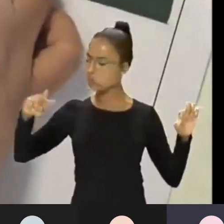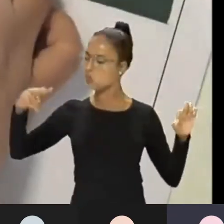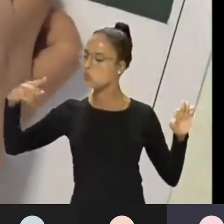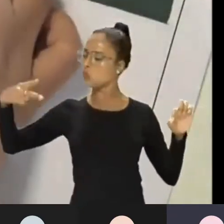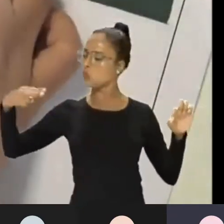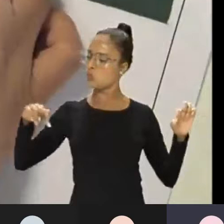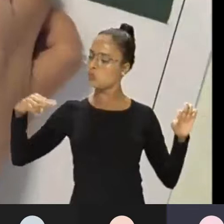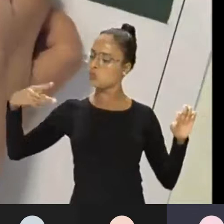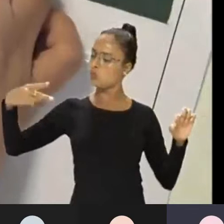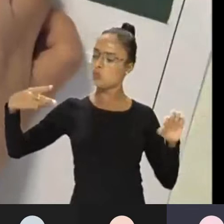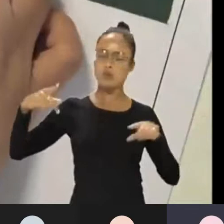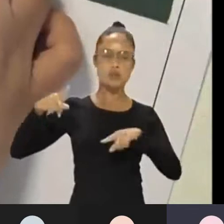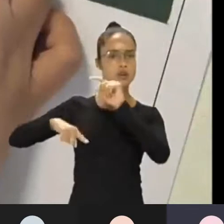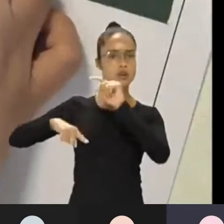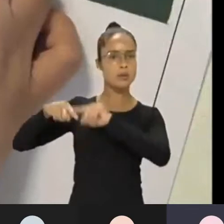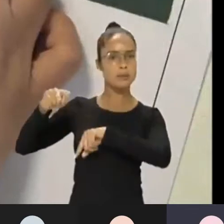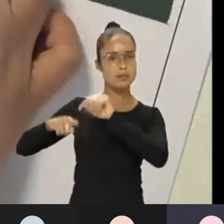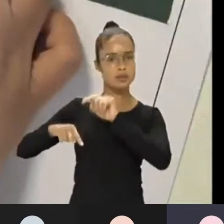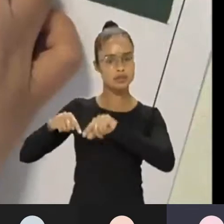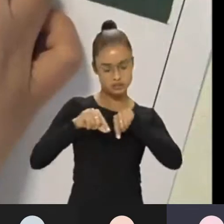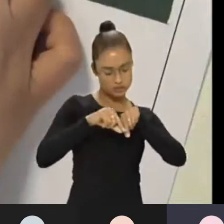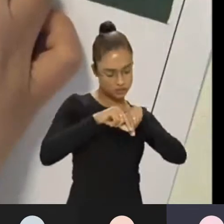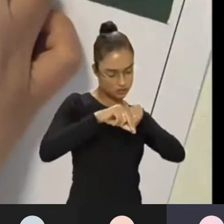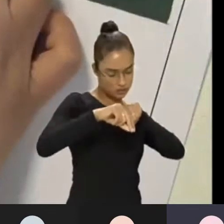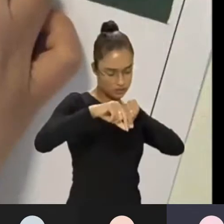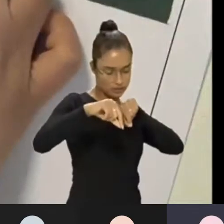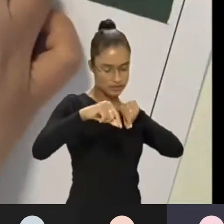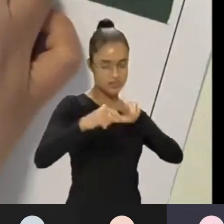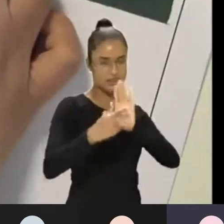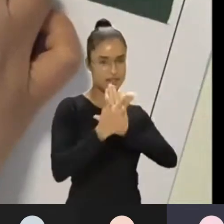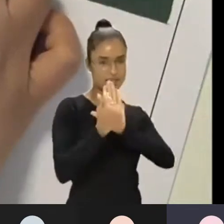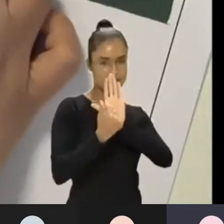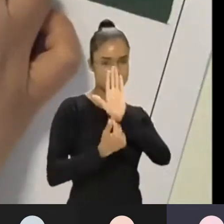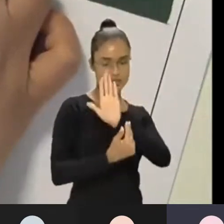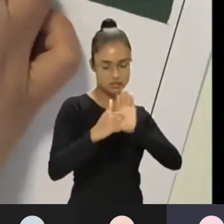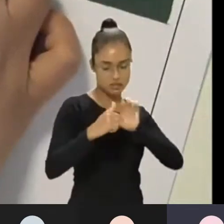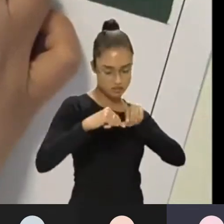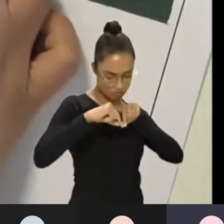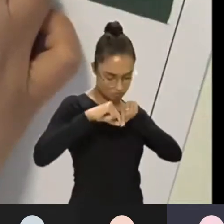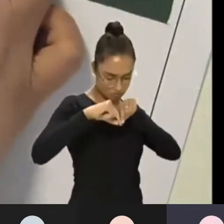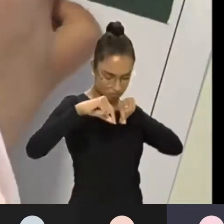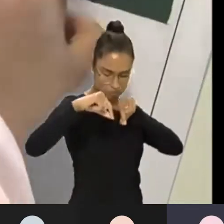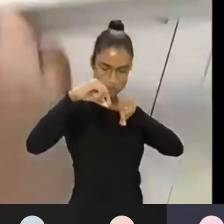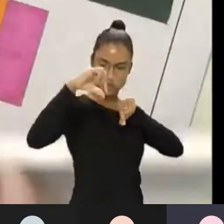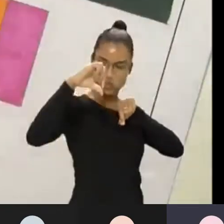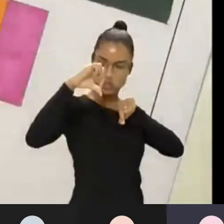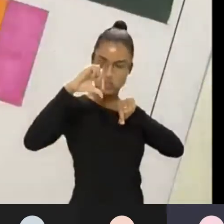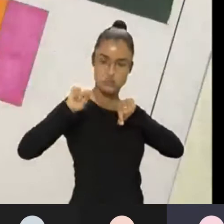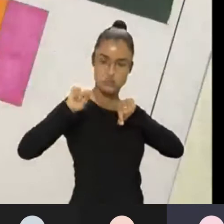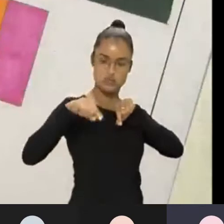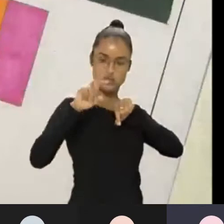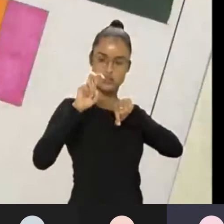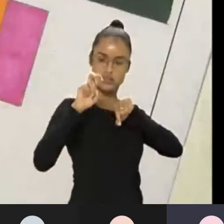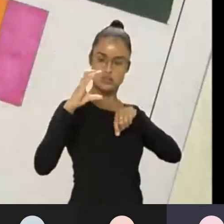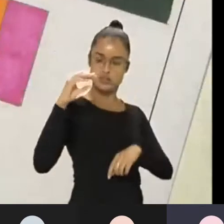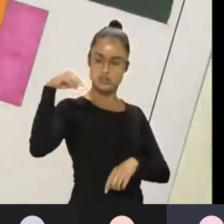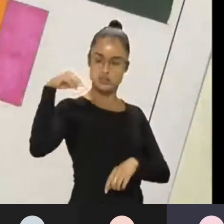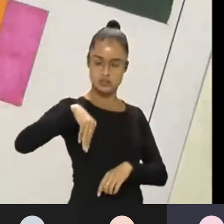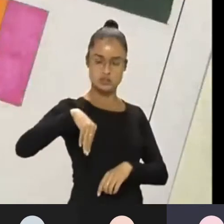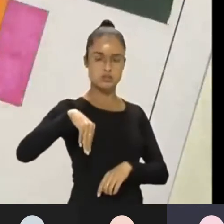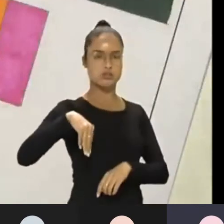lá para o objeto, também tem 9,5 unidades, tá? Então, nós trabalhamos com a escala de